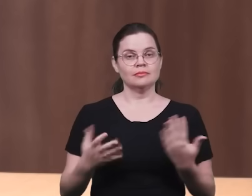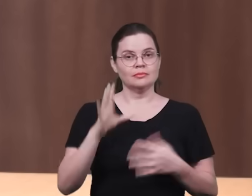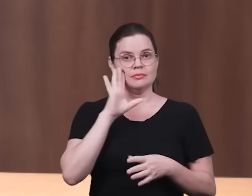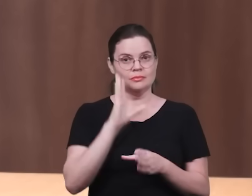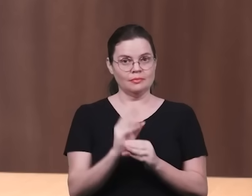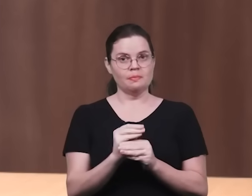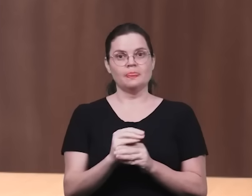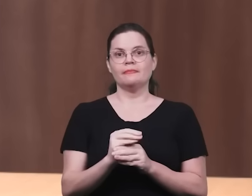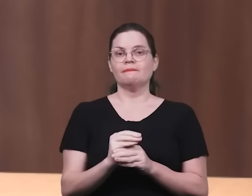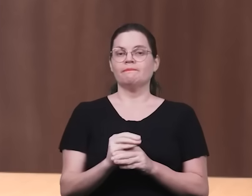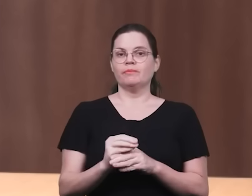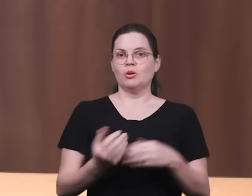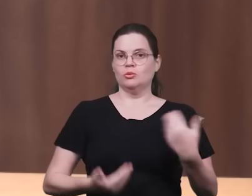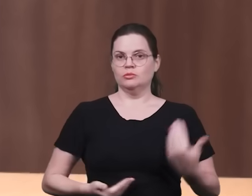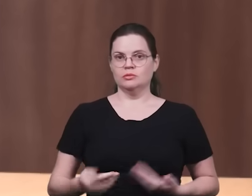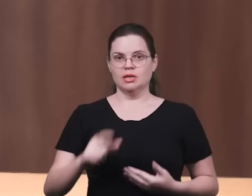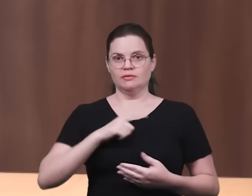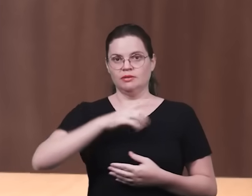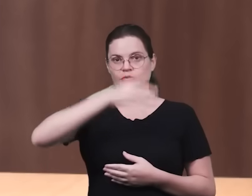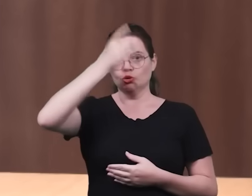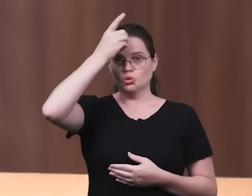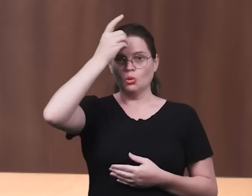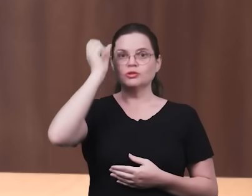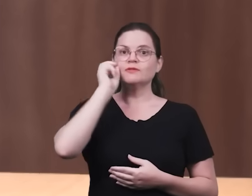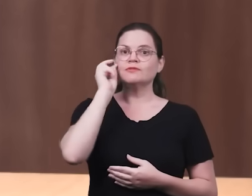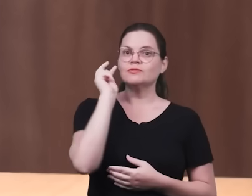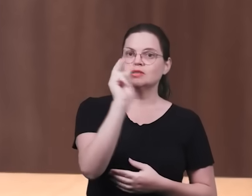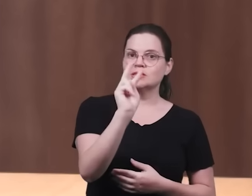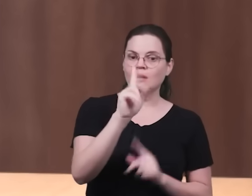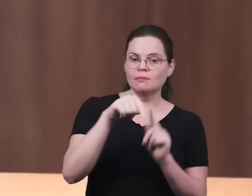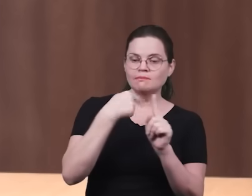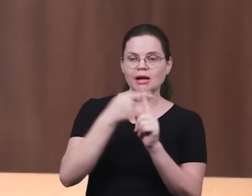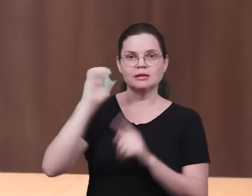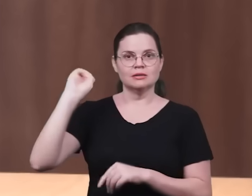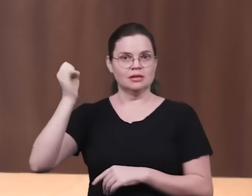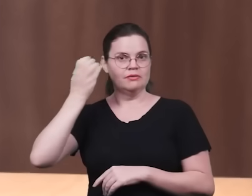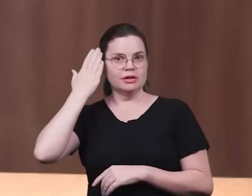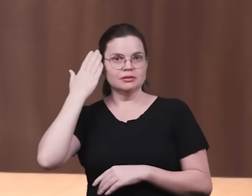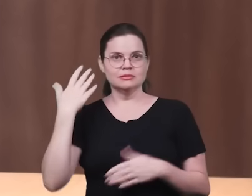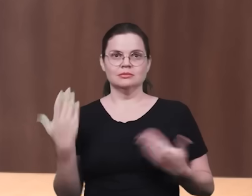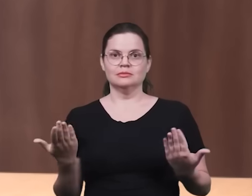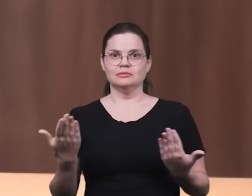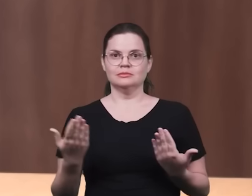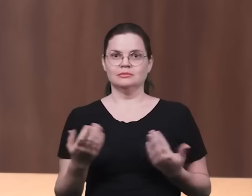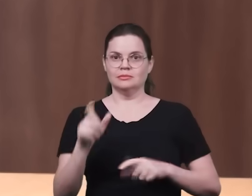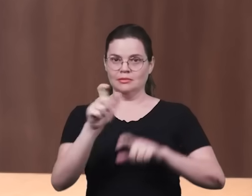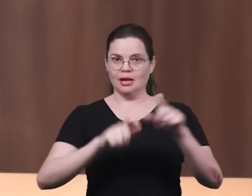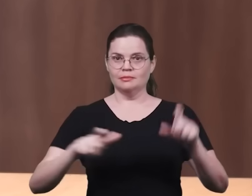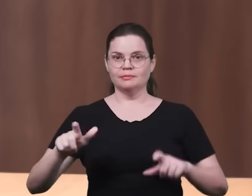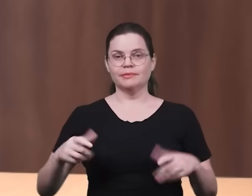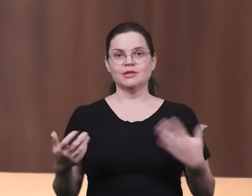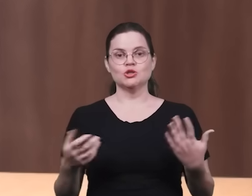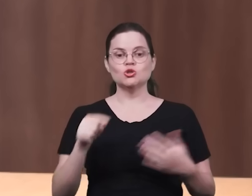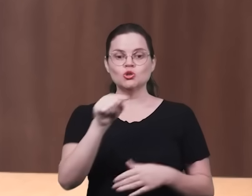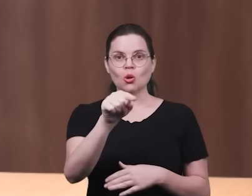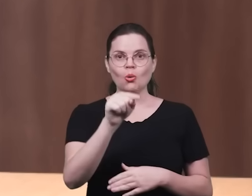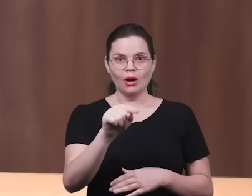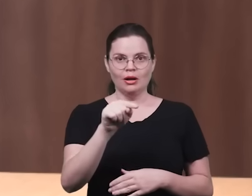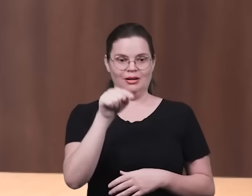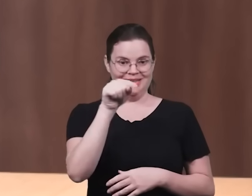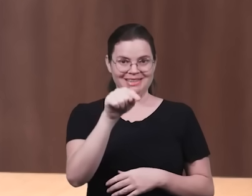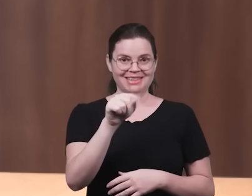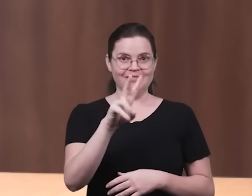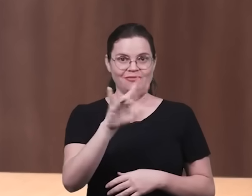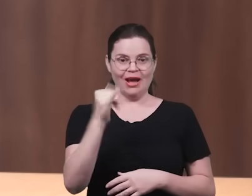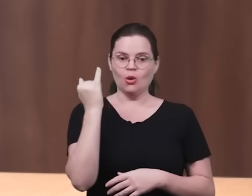o irmão teve uma visão e junto com a visão teve uma revelação. Para a pessoa que está lá não